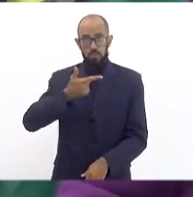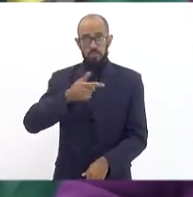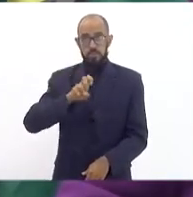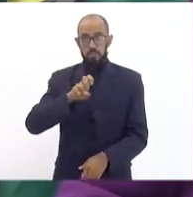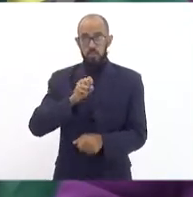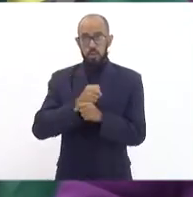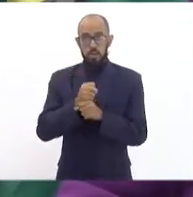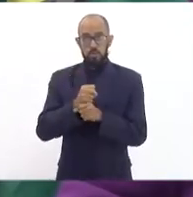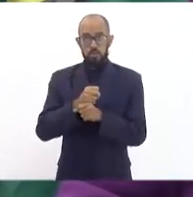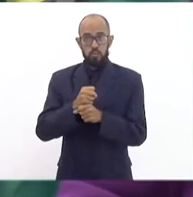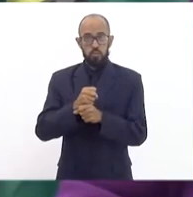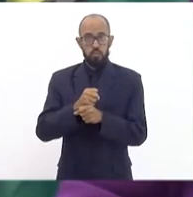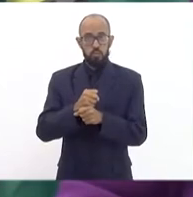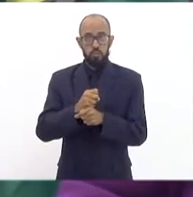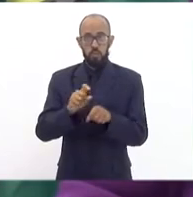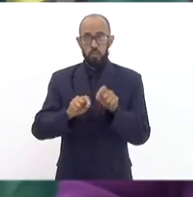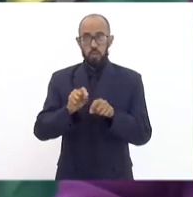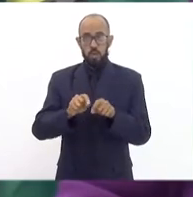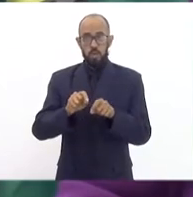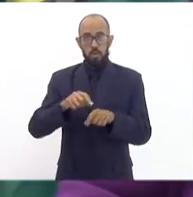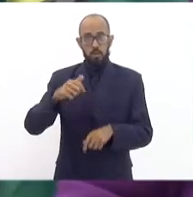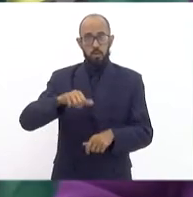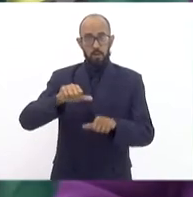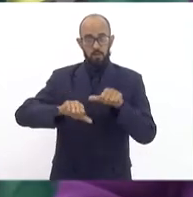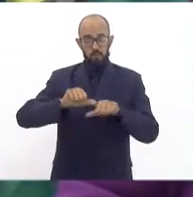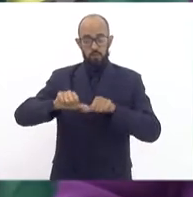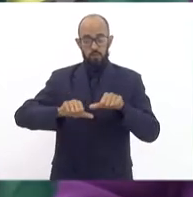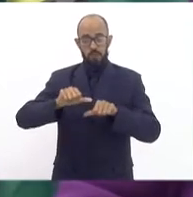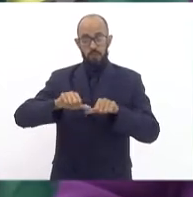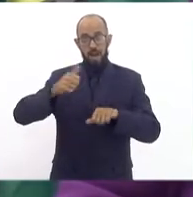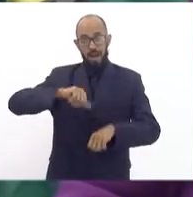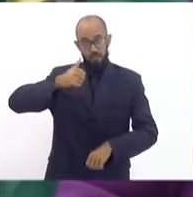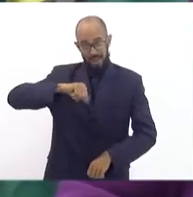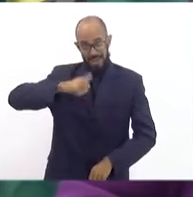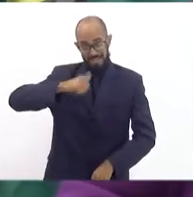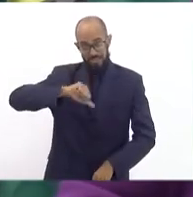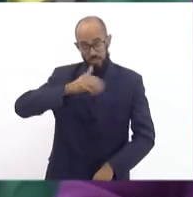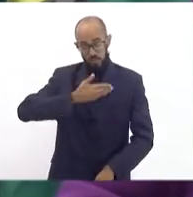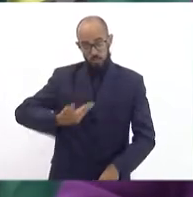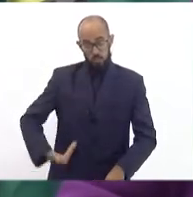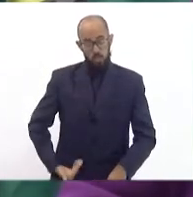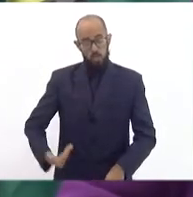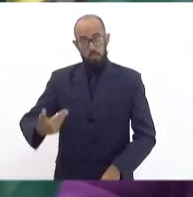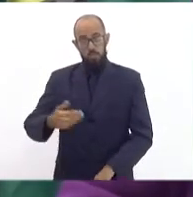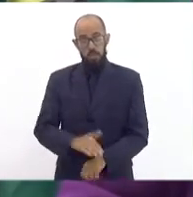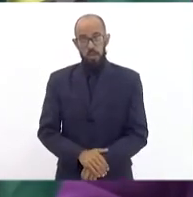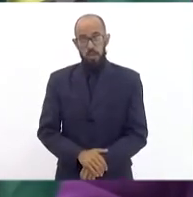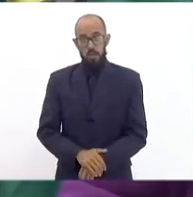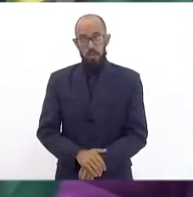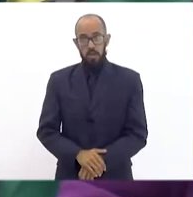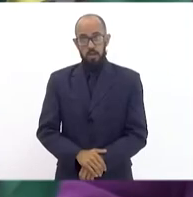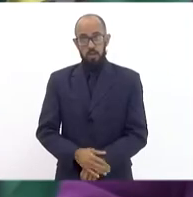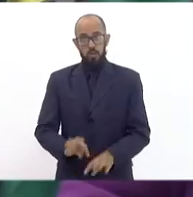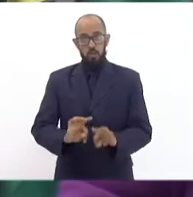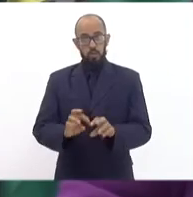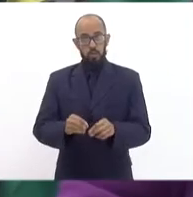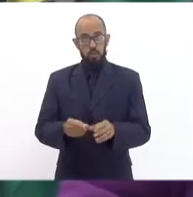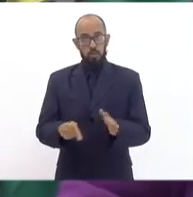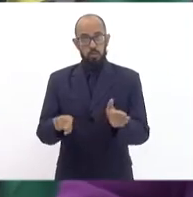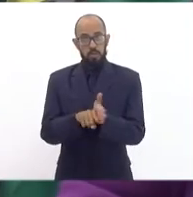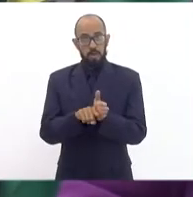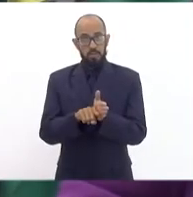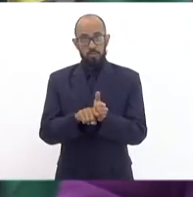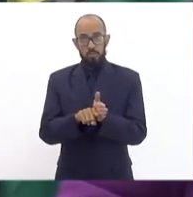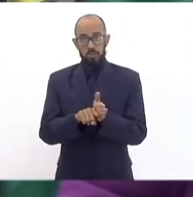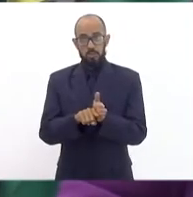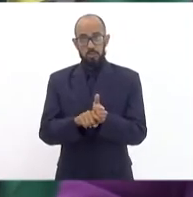tinha uma avaliação pública feita totalmente negativa, inclusive